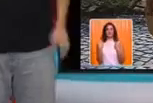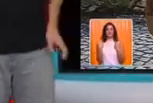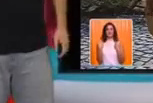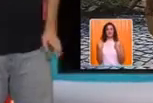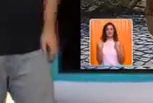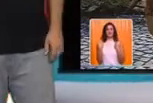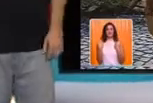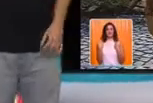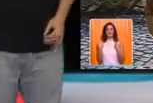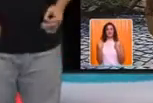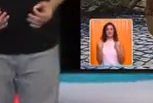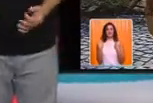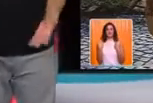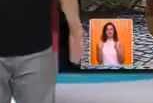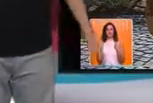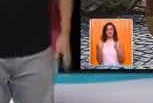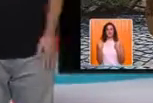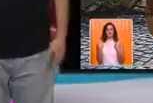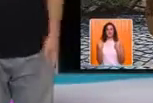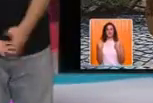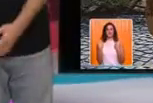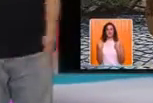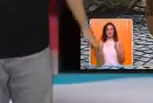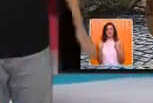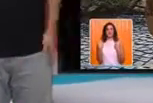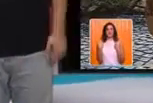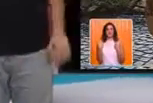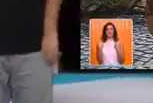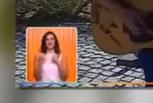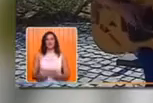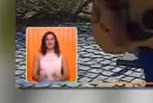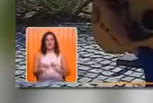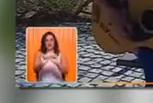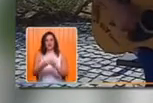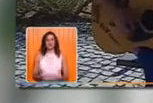alterais que não percebeste nós não queremos morremos